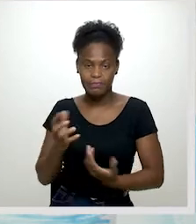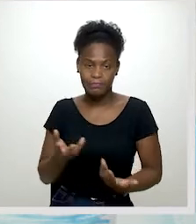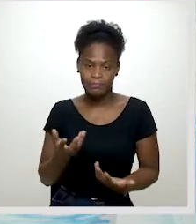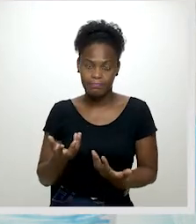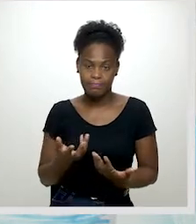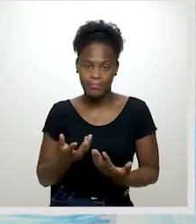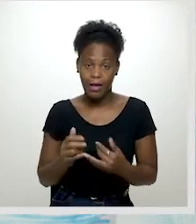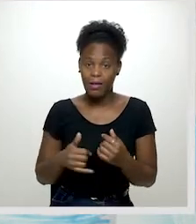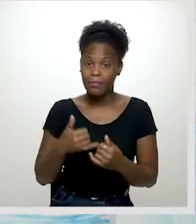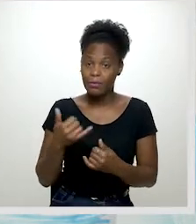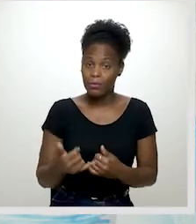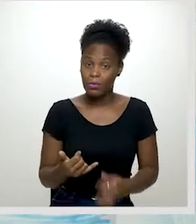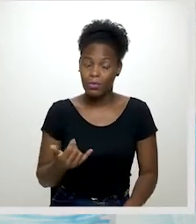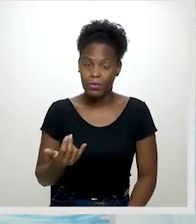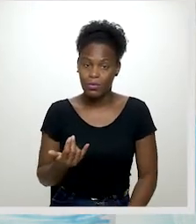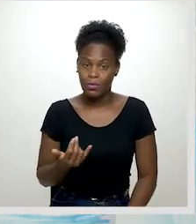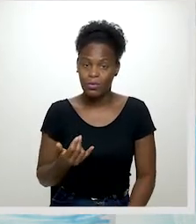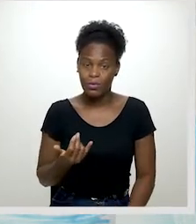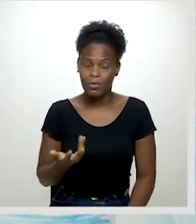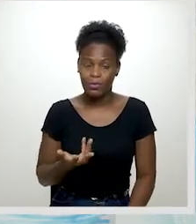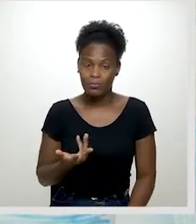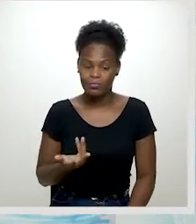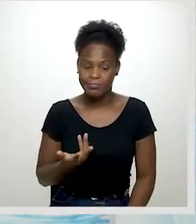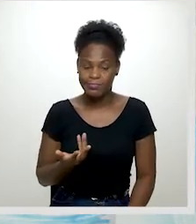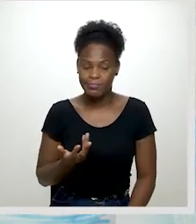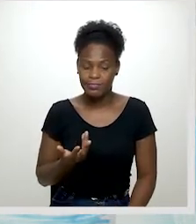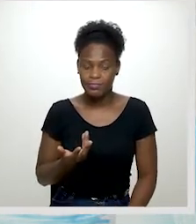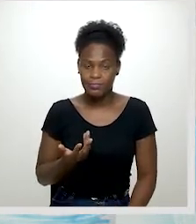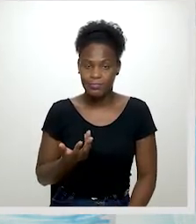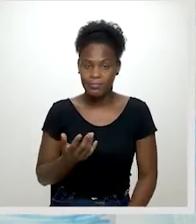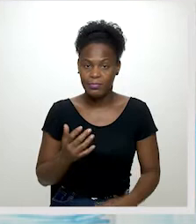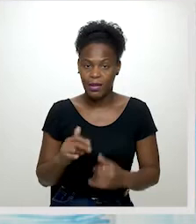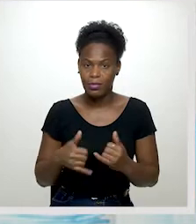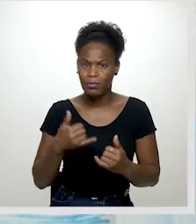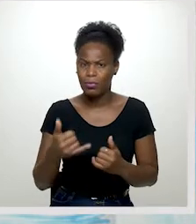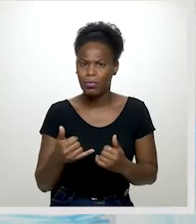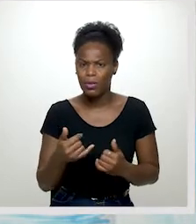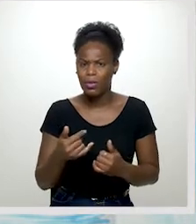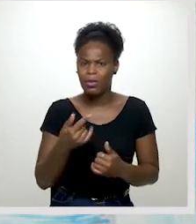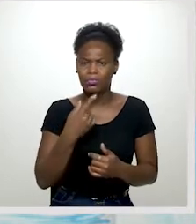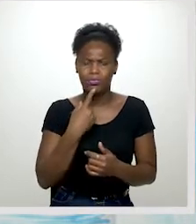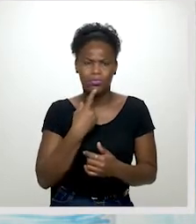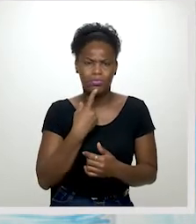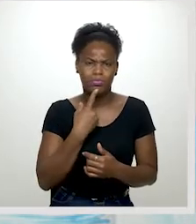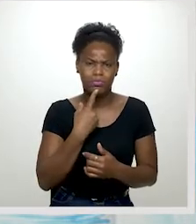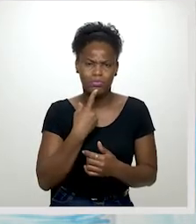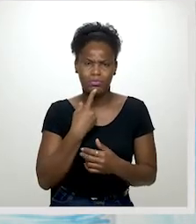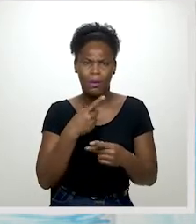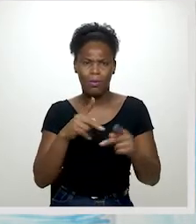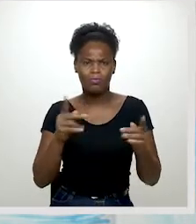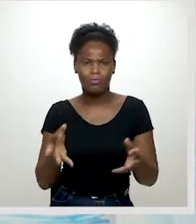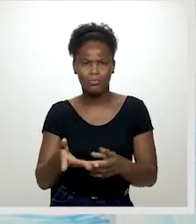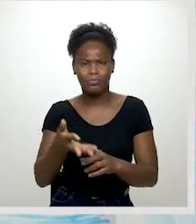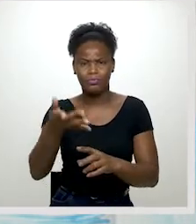Depois, há libertações de toneladas de calor e gases